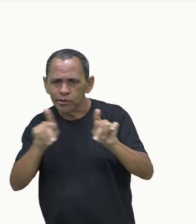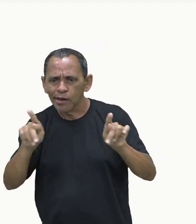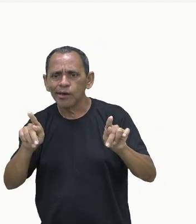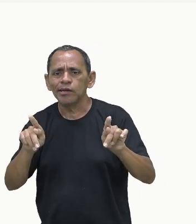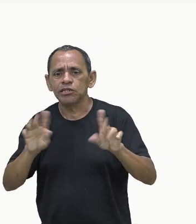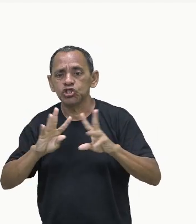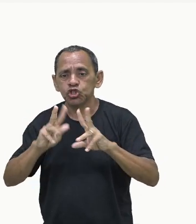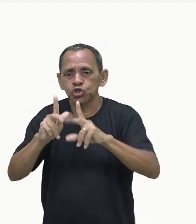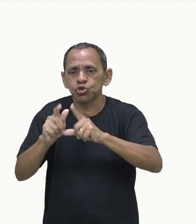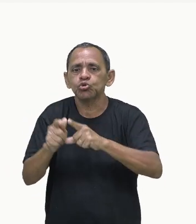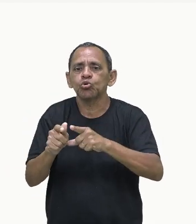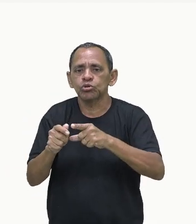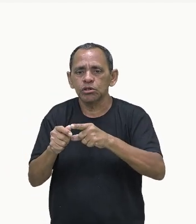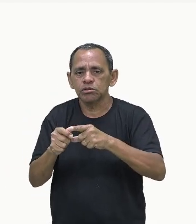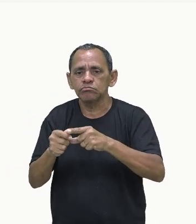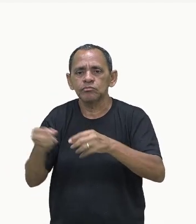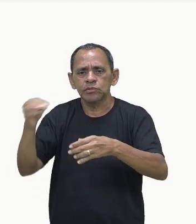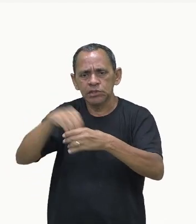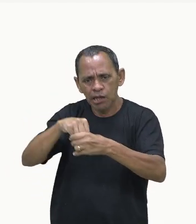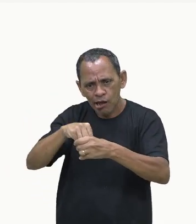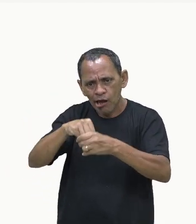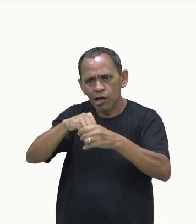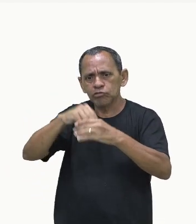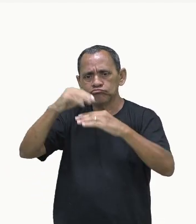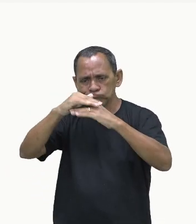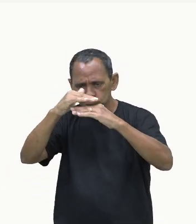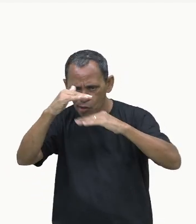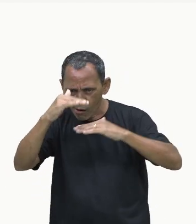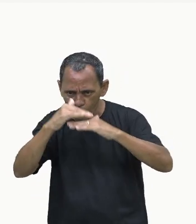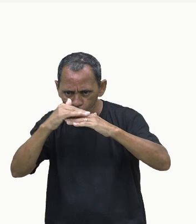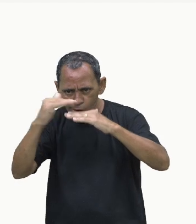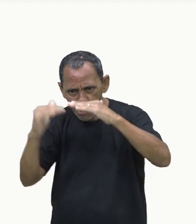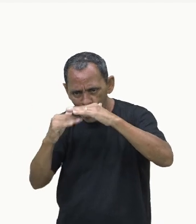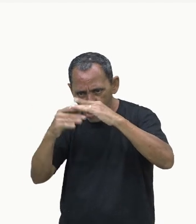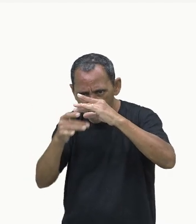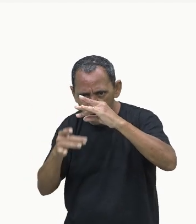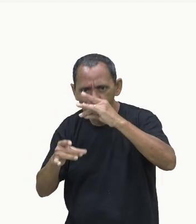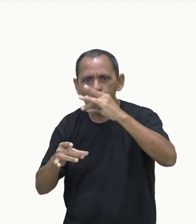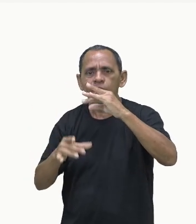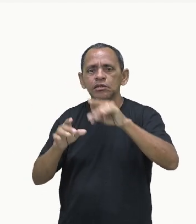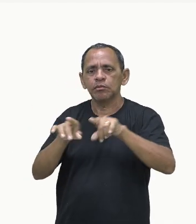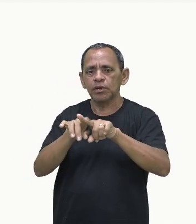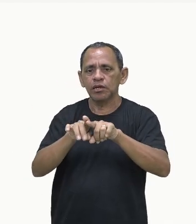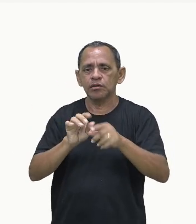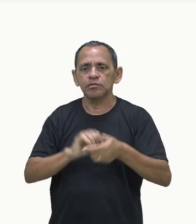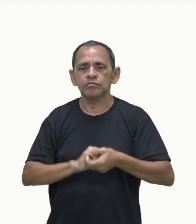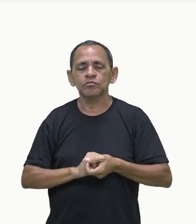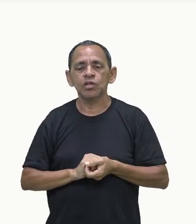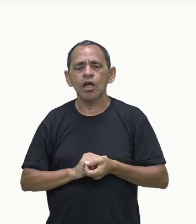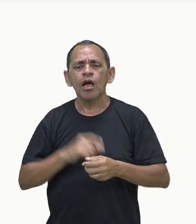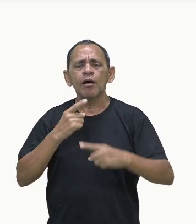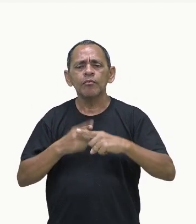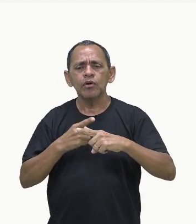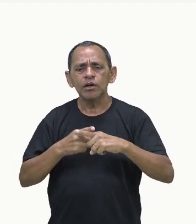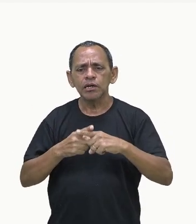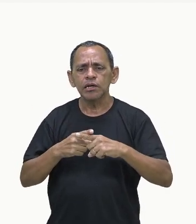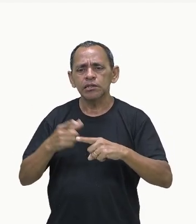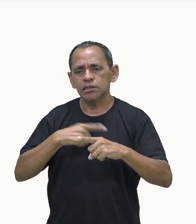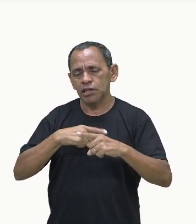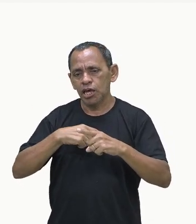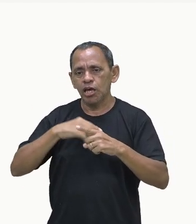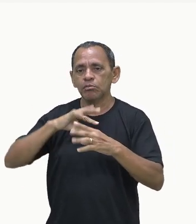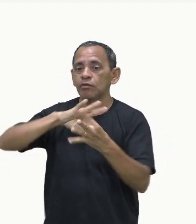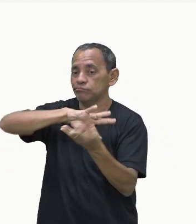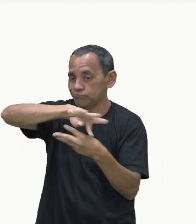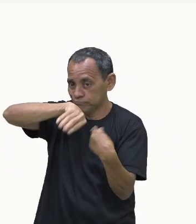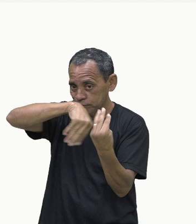nessa bicamada. E por que ela é chamada de mosaico fluido? Porque ela tem uma flexibilidade de